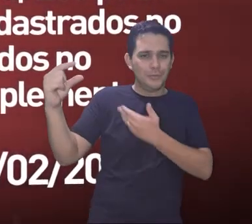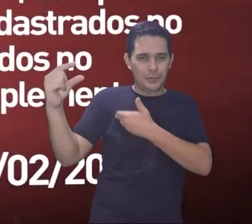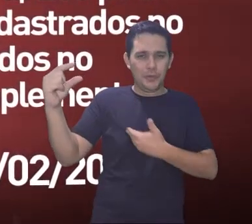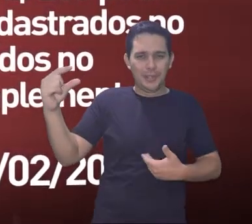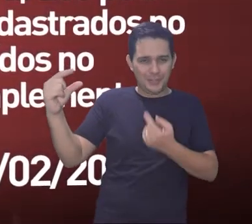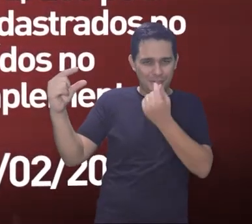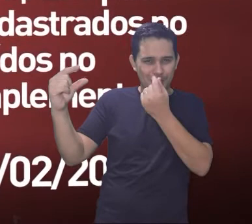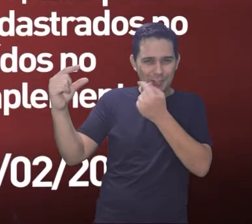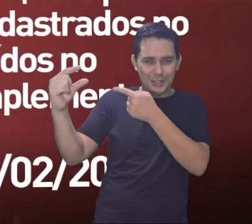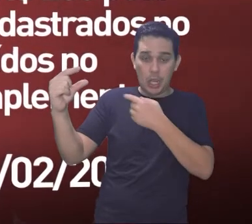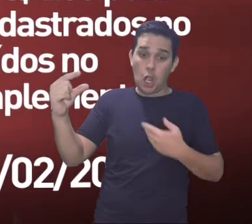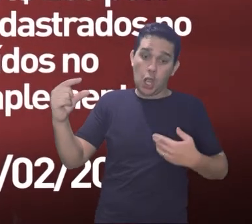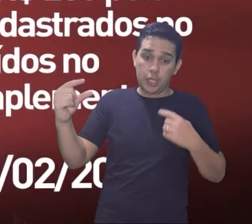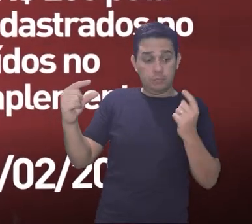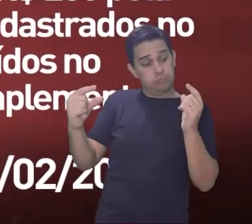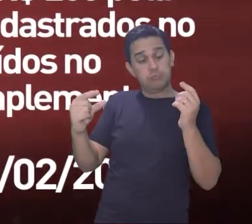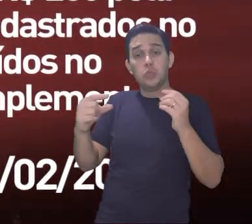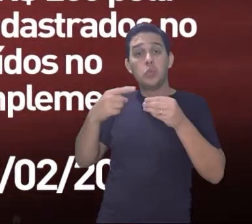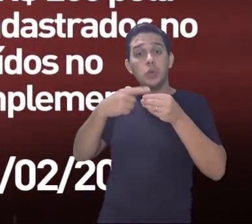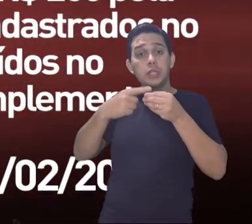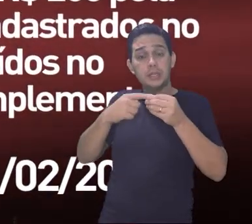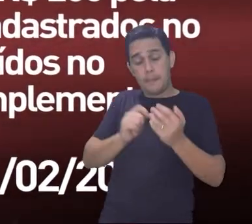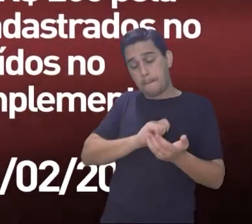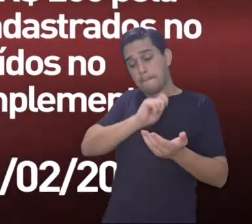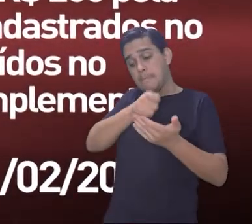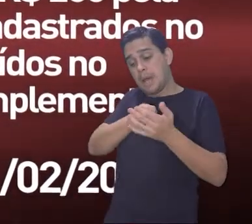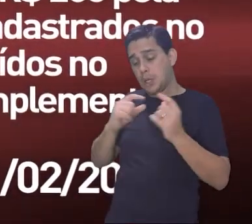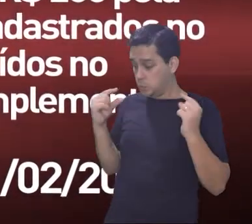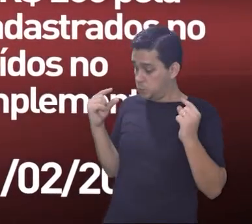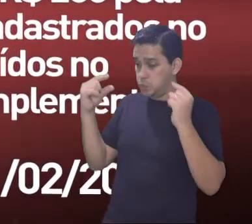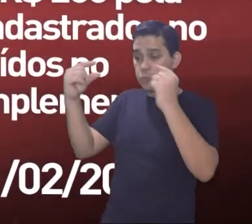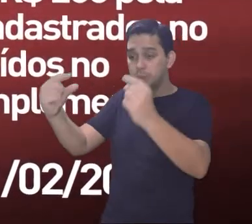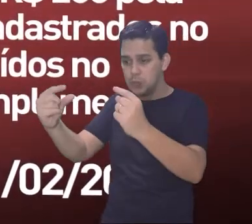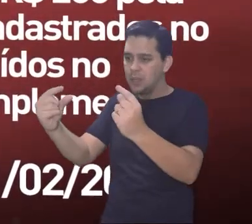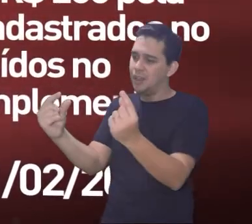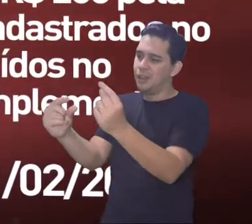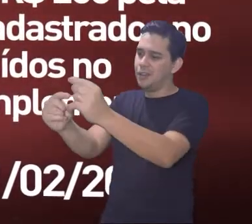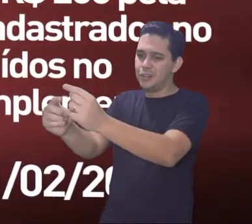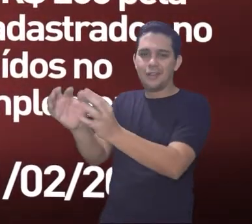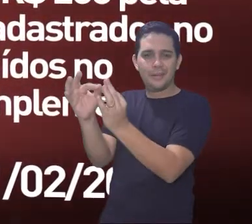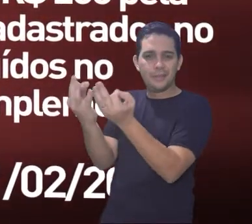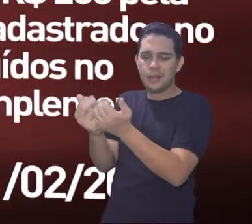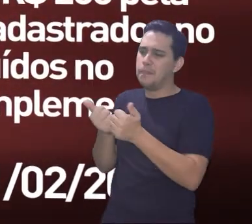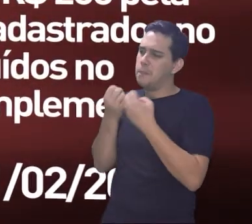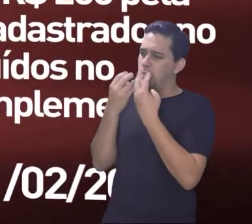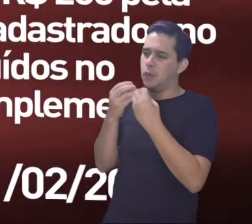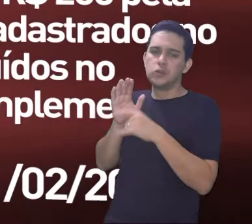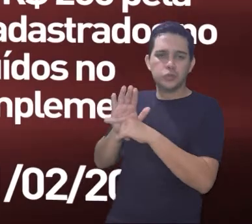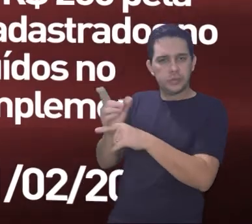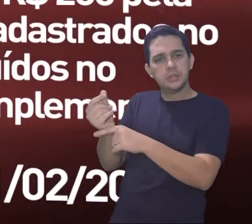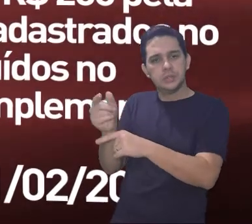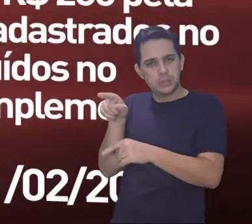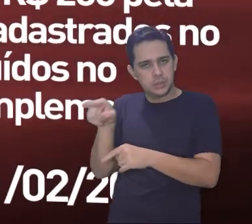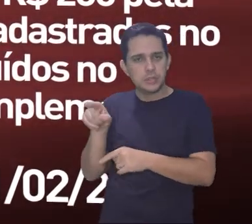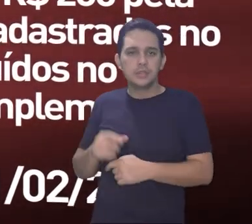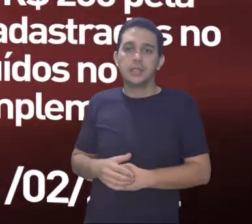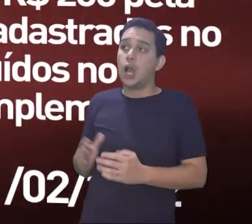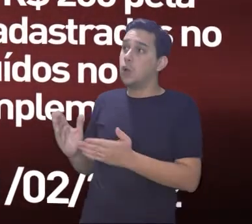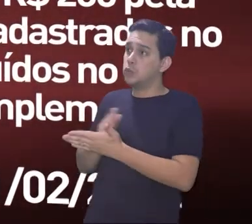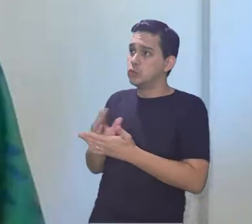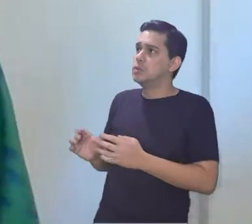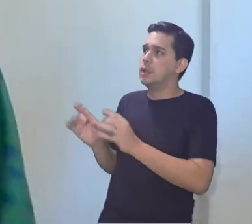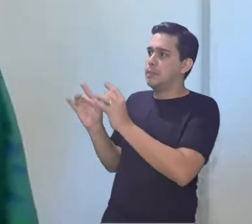imóvel de melhores condições, né, até mesmo fora das áreas de risco, principalmente, né, podendo sair das áreas de